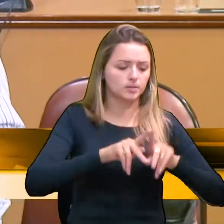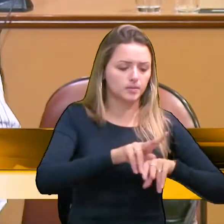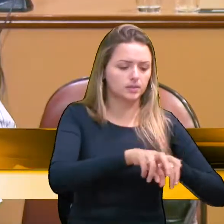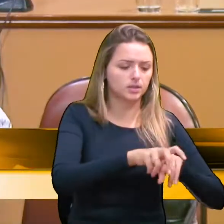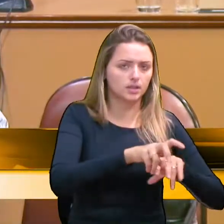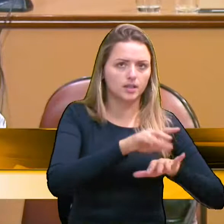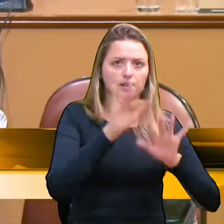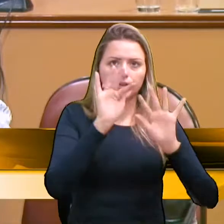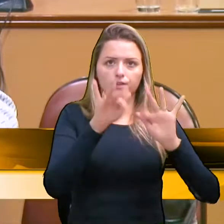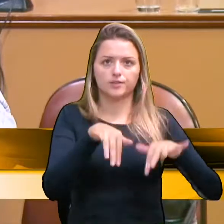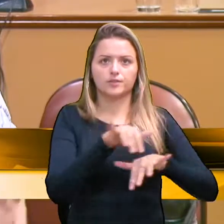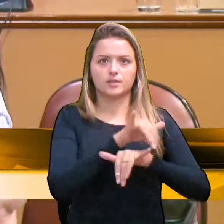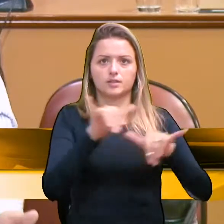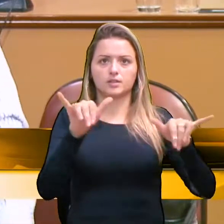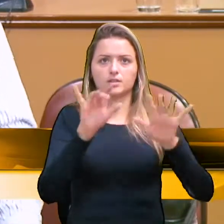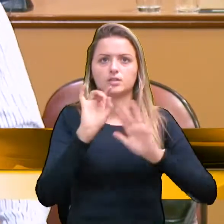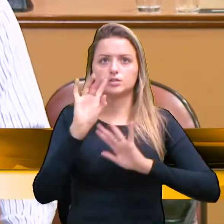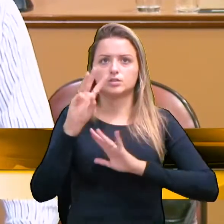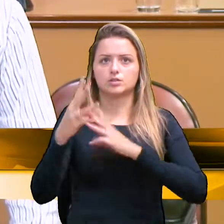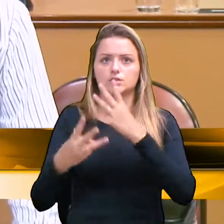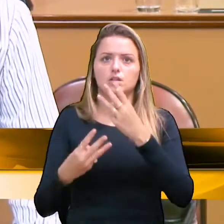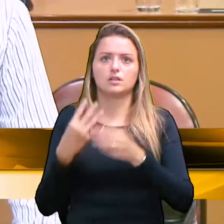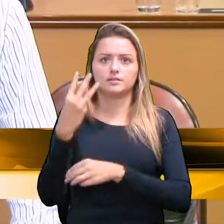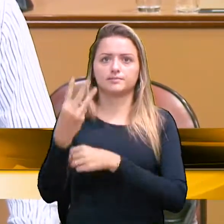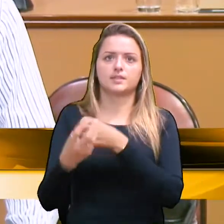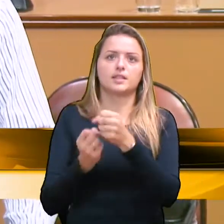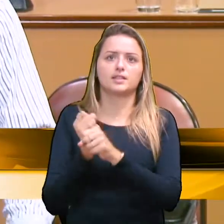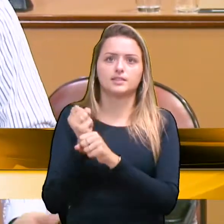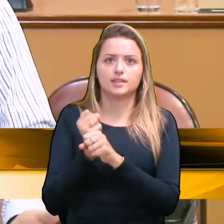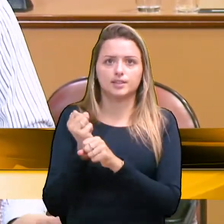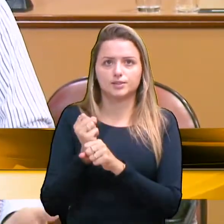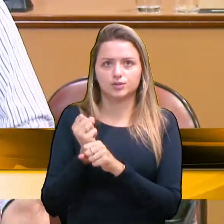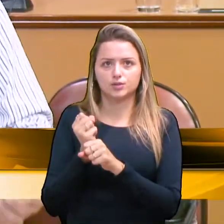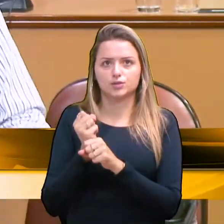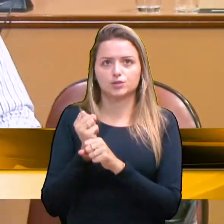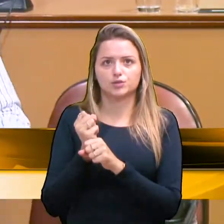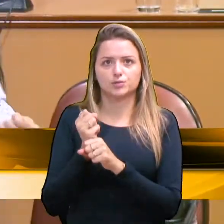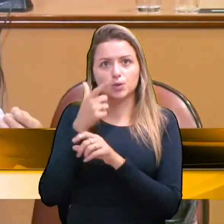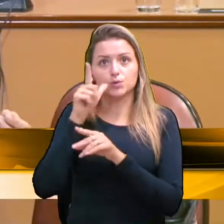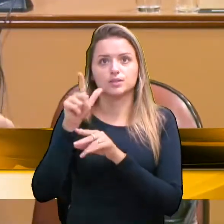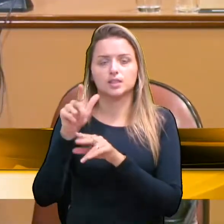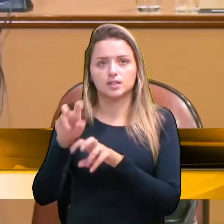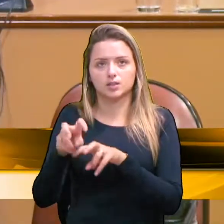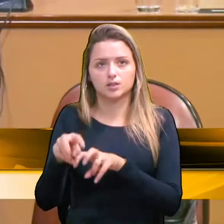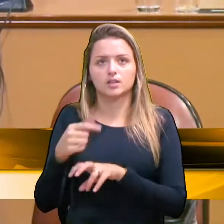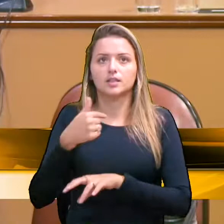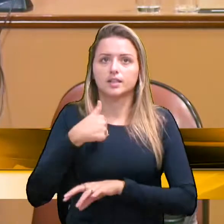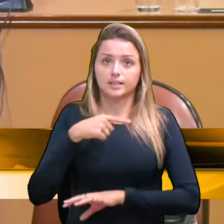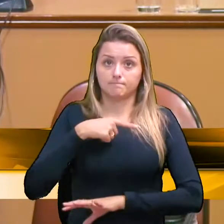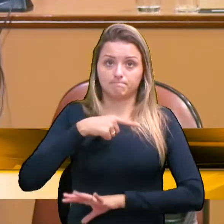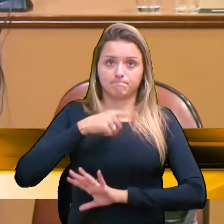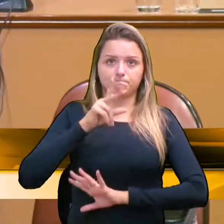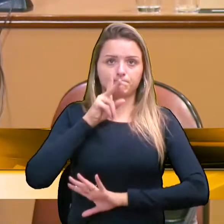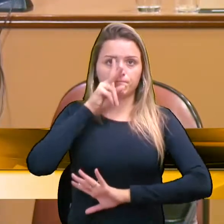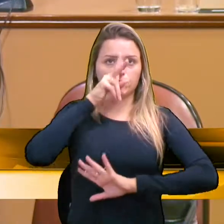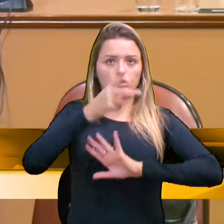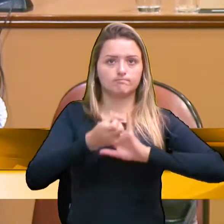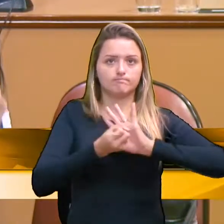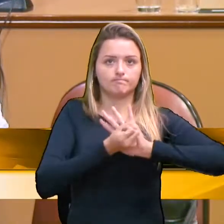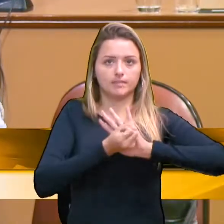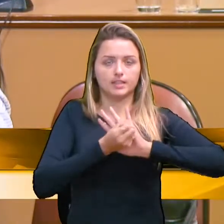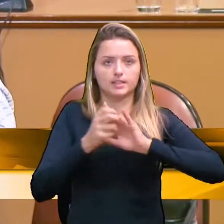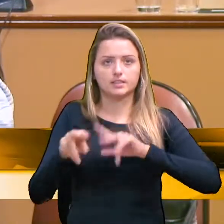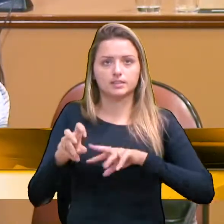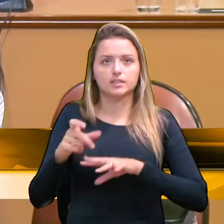a campanha, só dali a 3 anos vira colono de novo. Então é muito triste para mim, que tenho muito forte isso na agricultura. Que